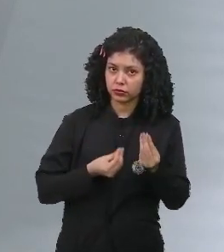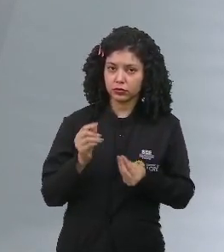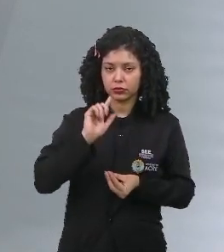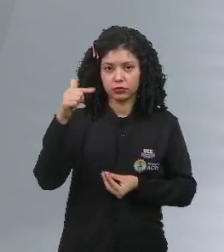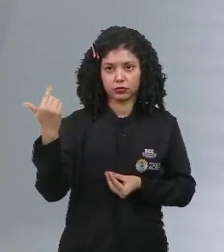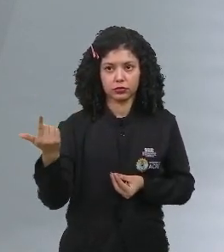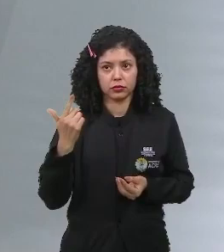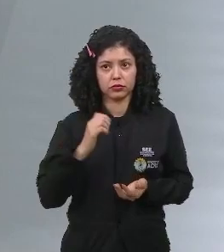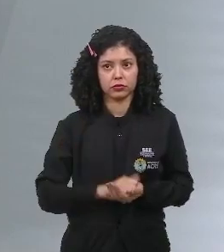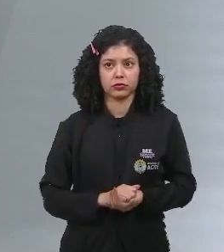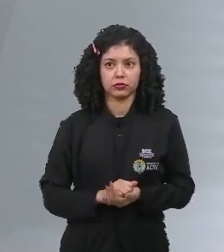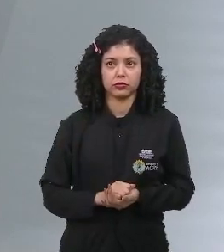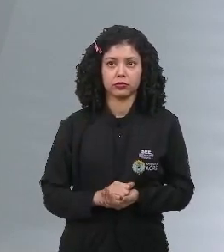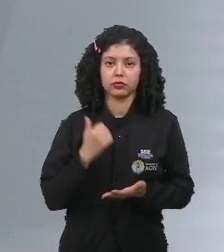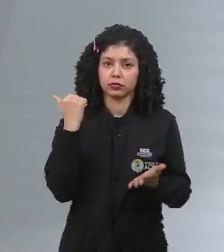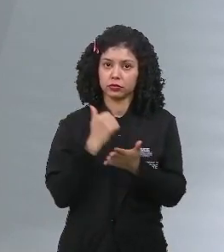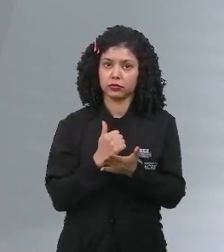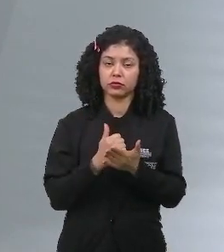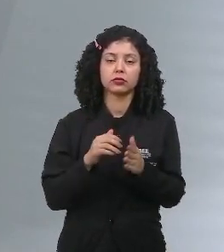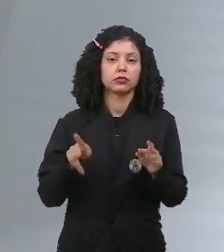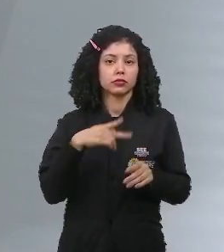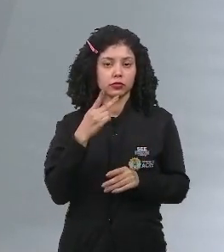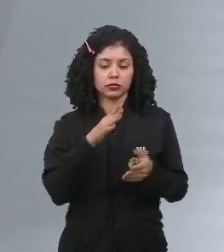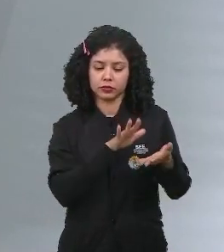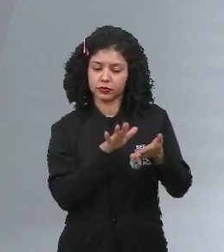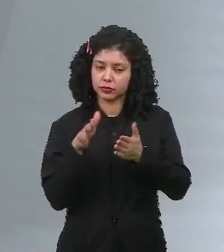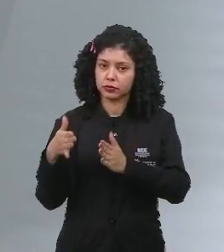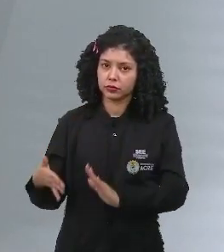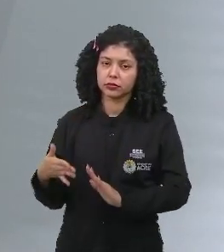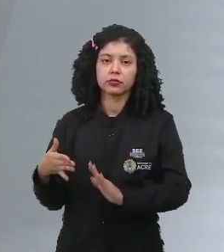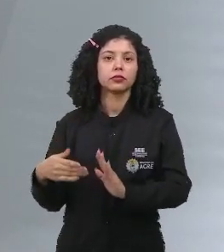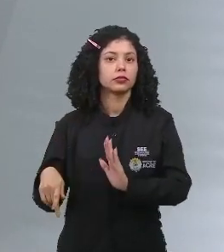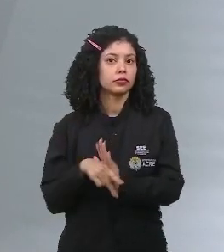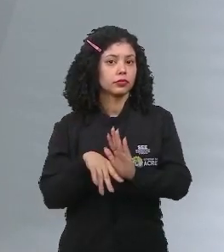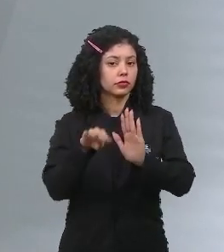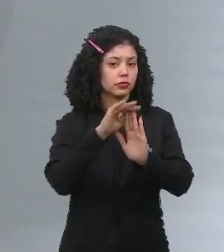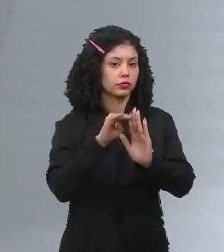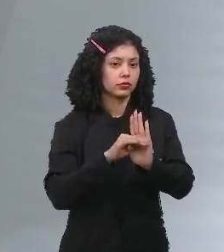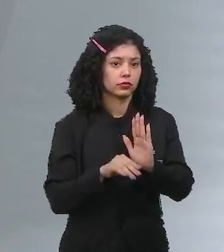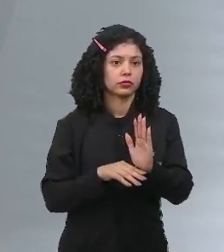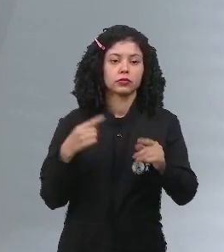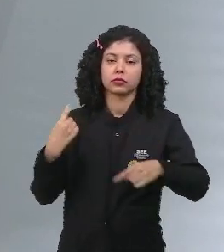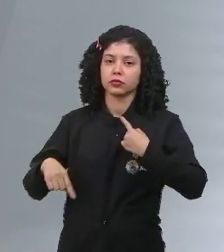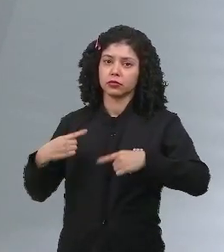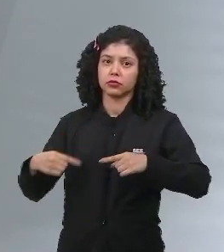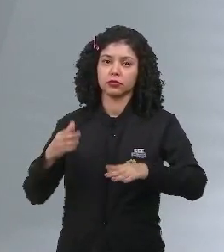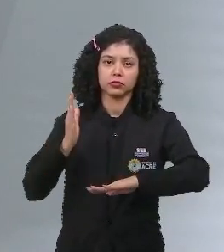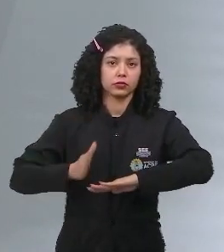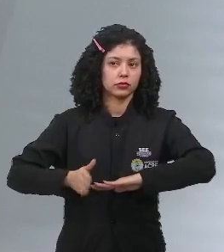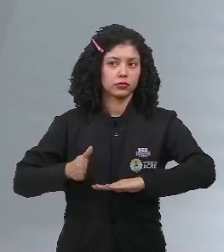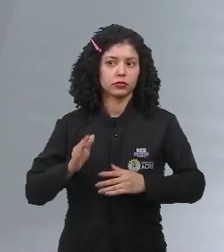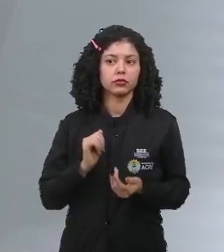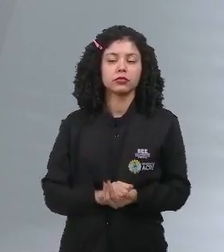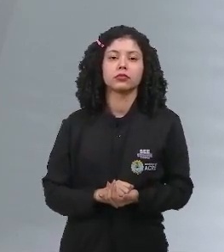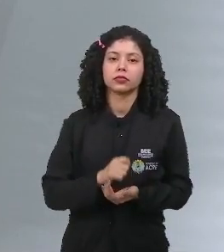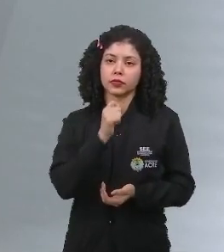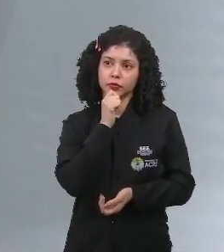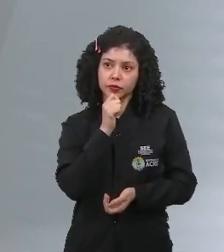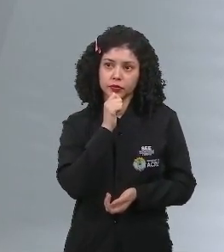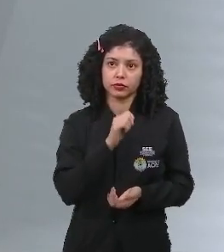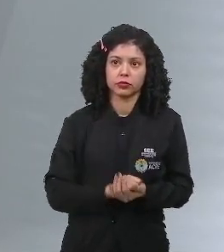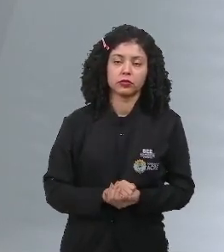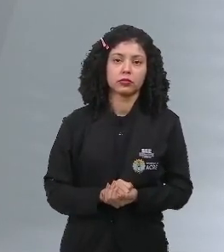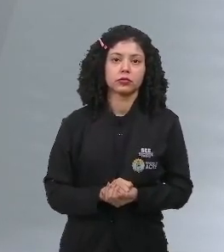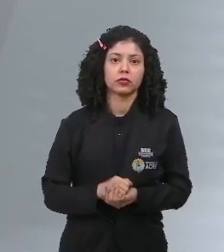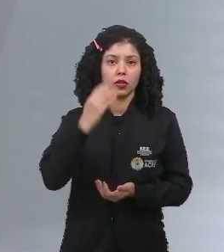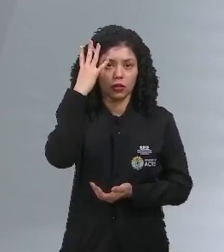outros os contratualistas ele faz parte do dos Clássicos Da Política moderna então Maquiavel Robs Lock